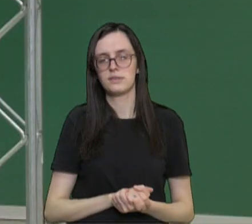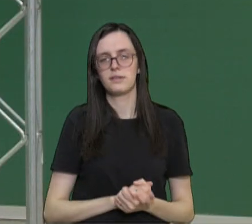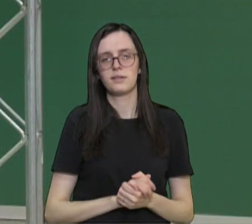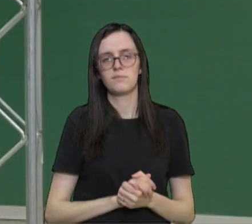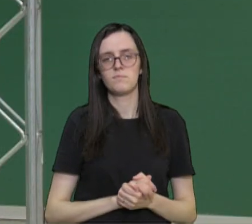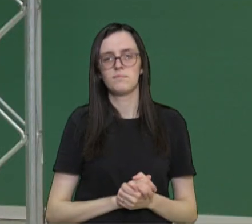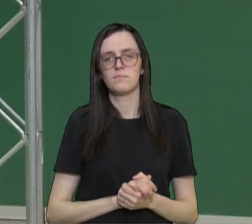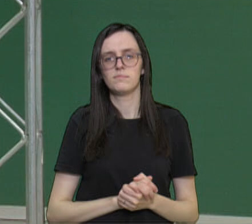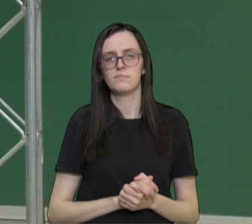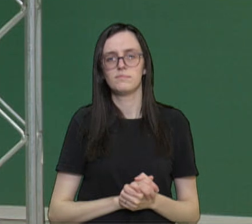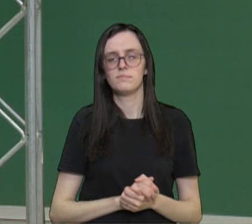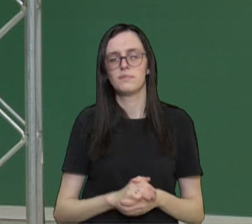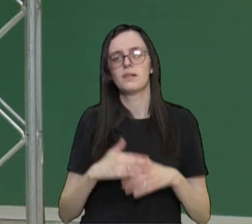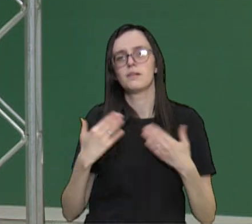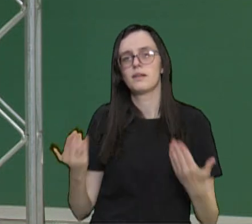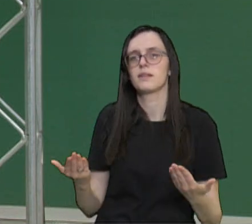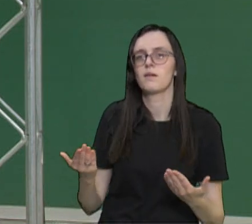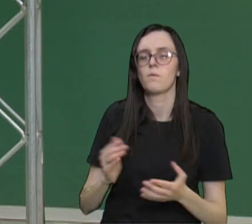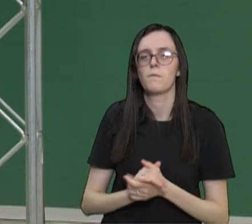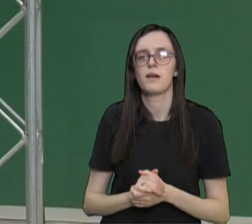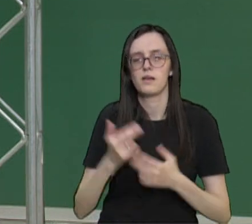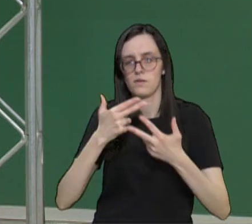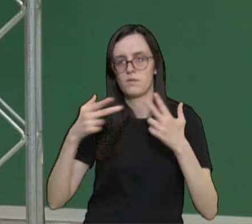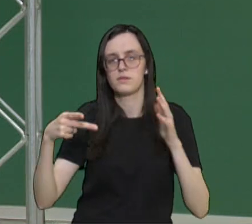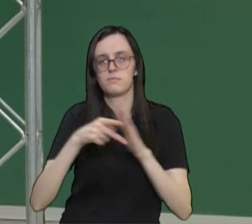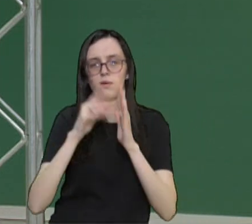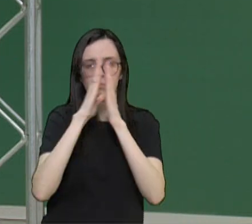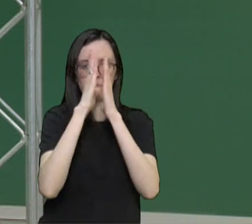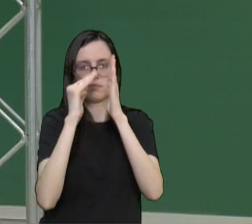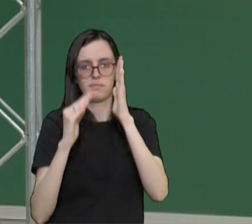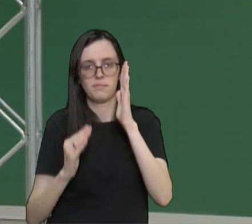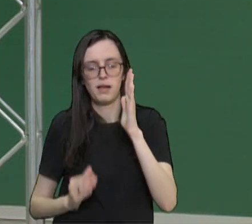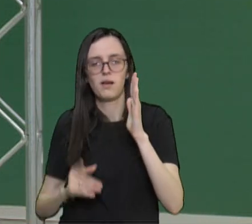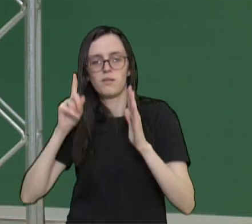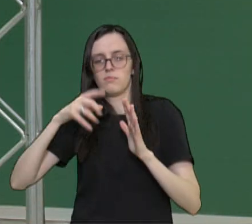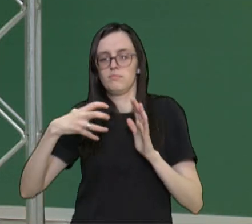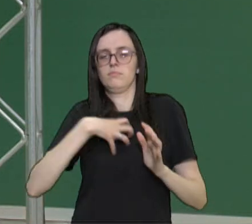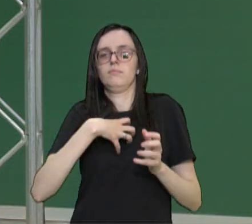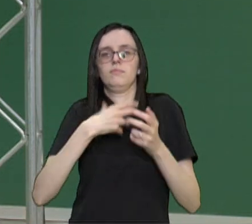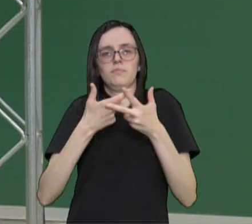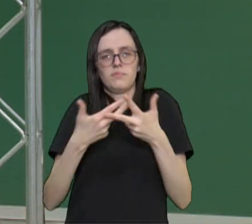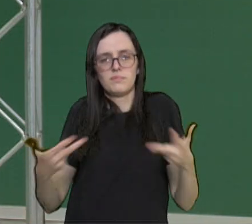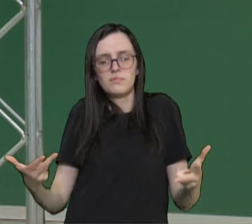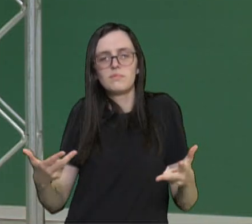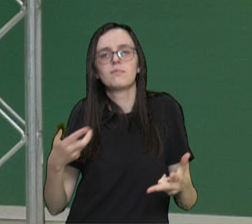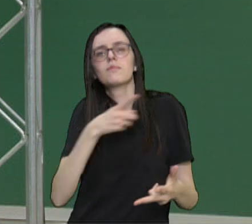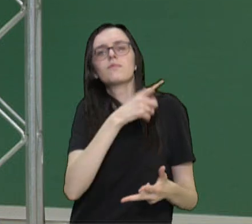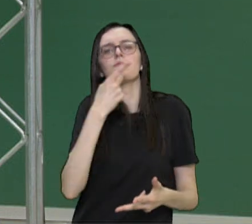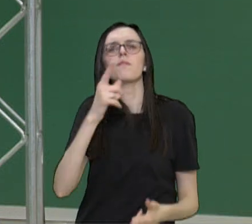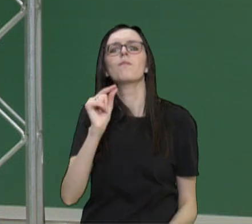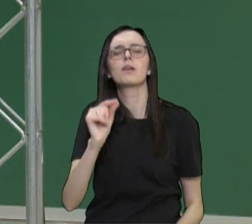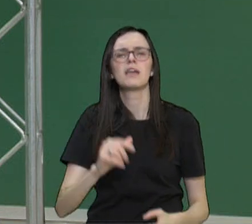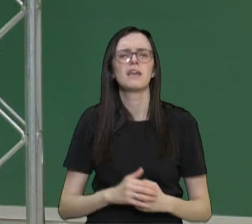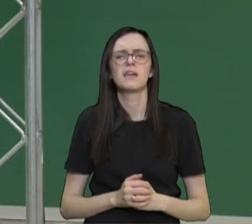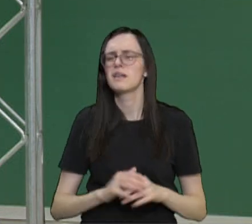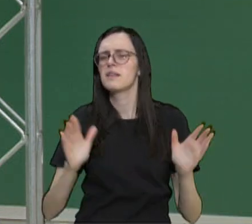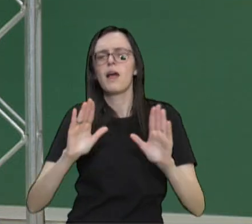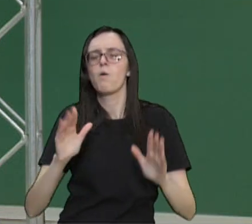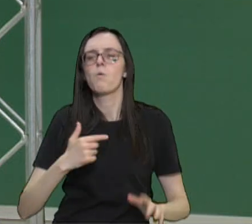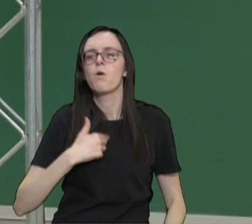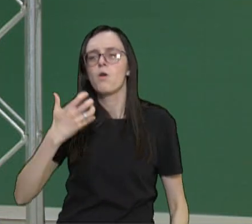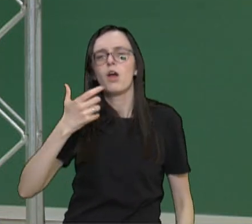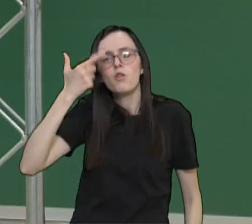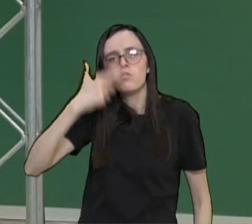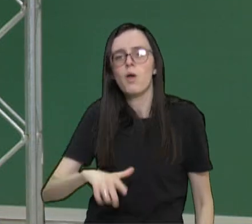Então, com aquela coisa toda do barroco, sentimentalismo, tudo, o neoclassicismo vai falar assim, ó, quero de novo o